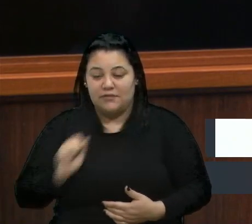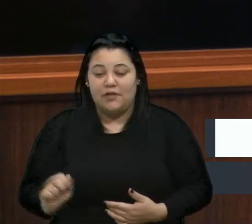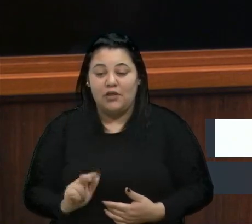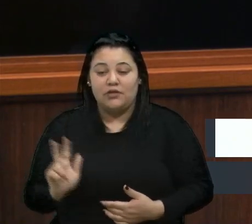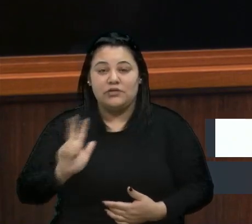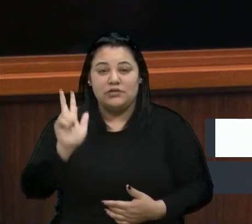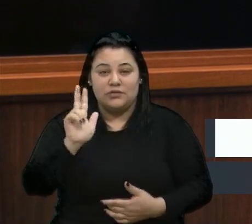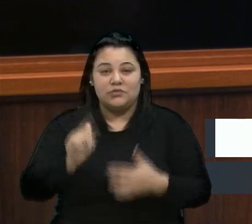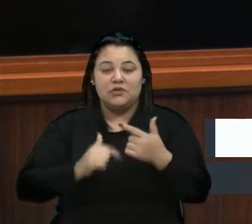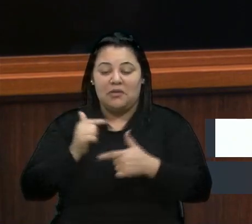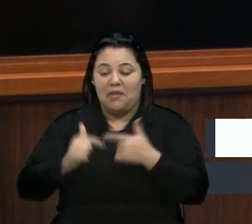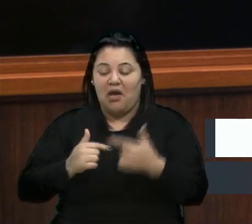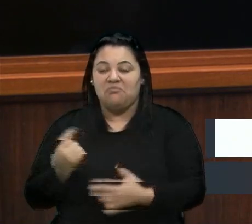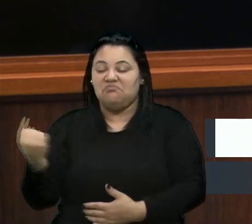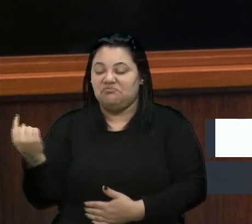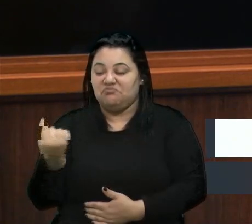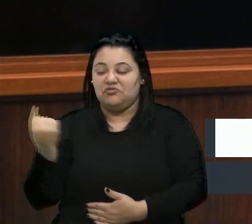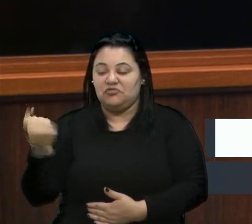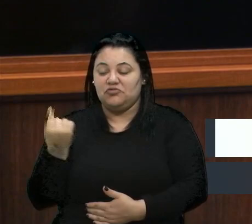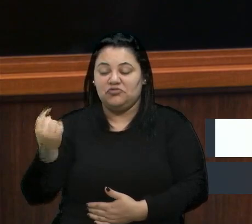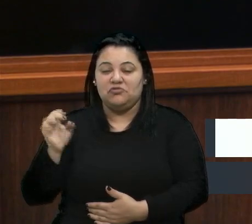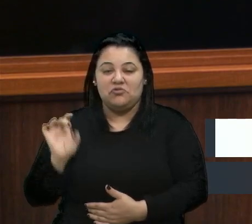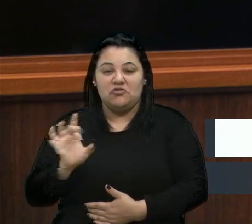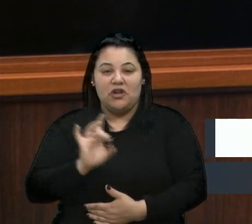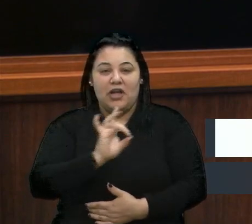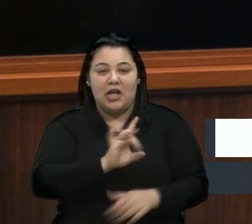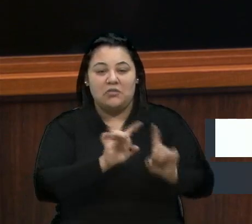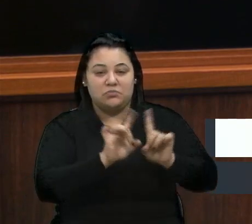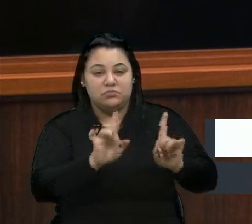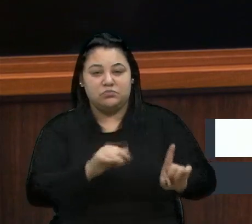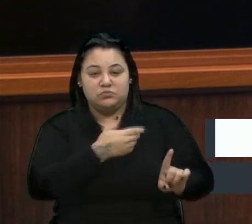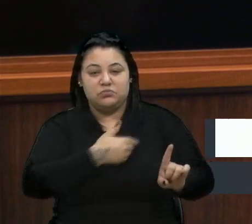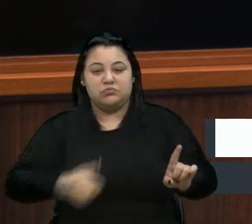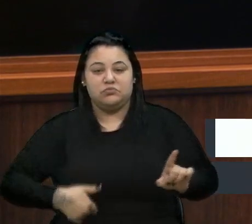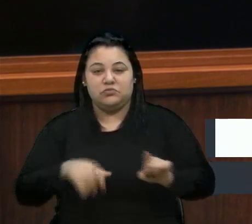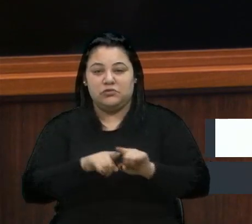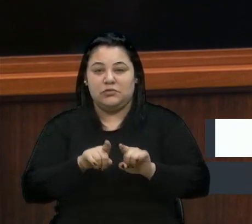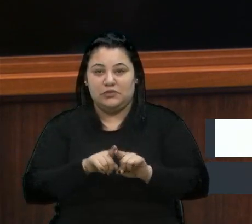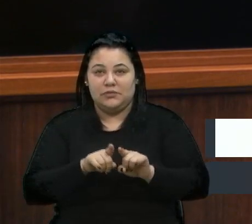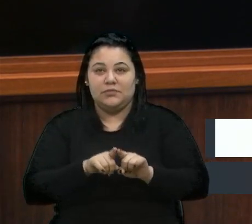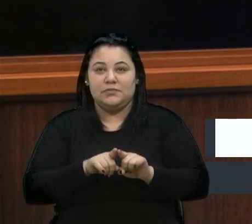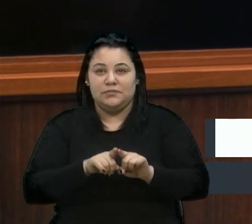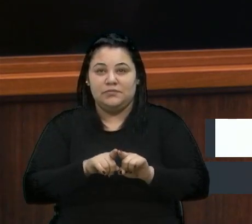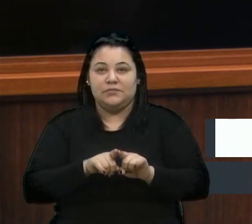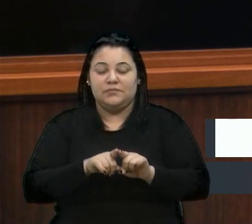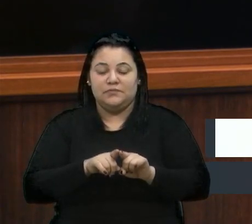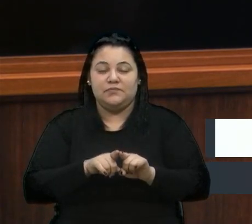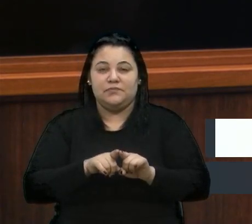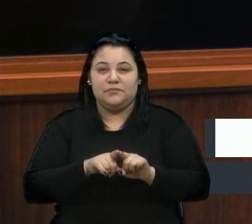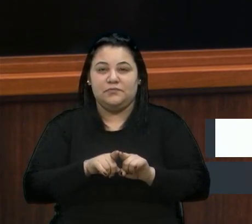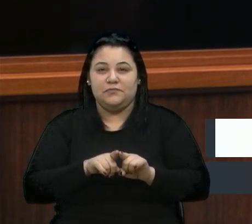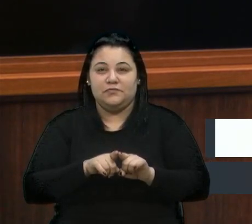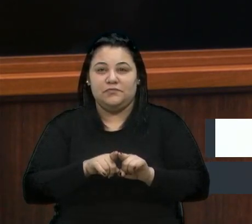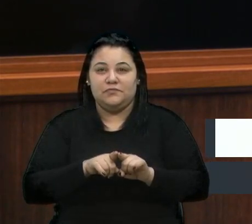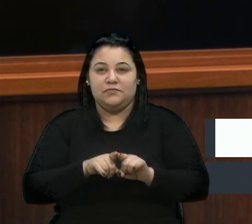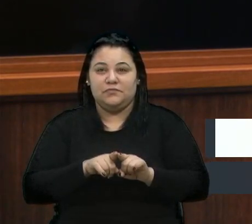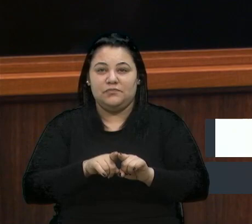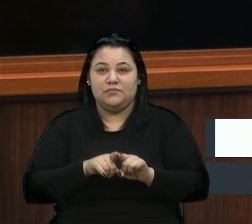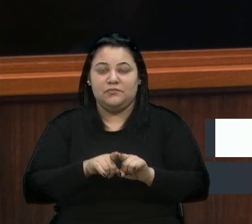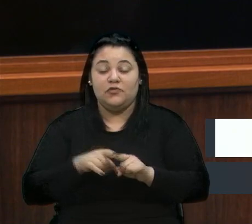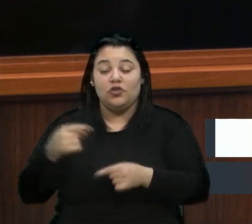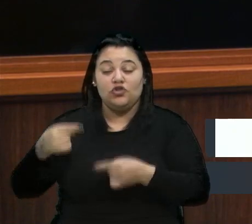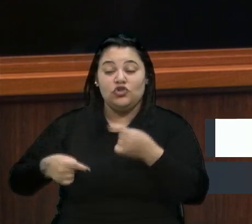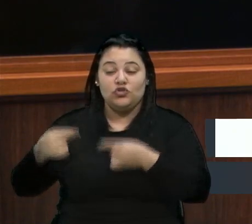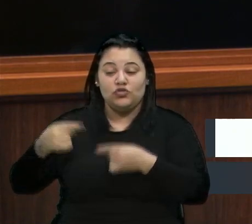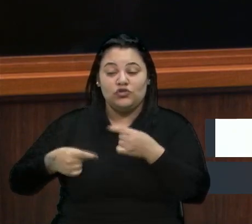trabalho individual desses servidores, dessas servidoras, foi por meio de práticas discutidas